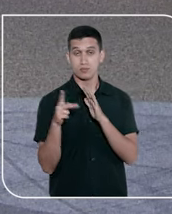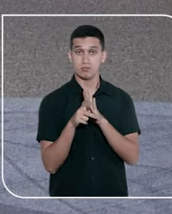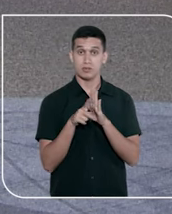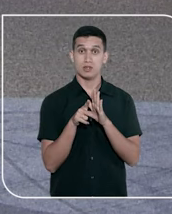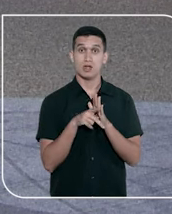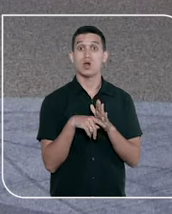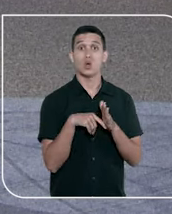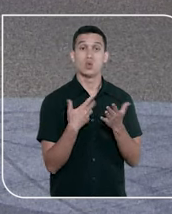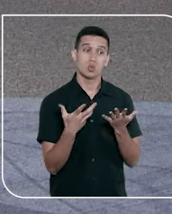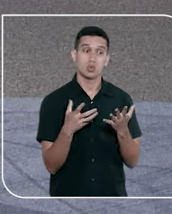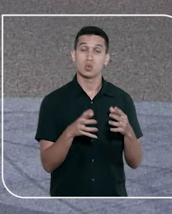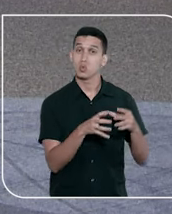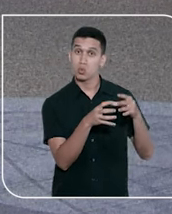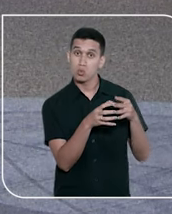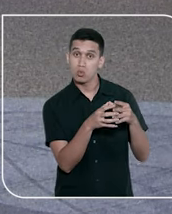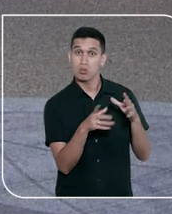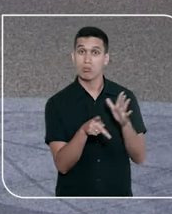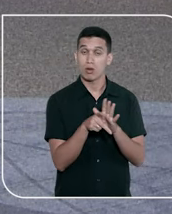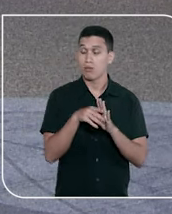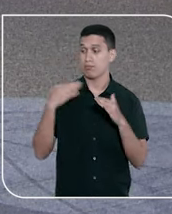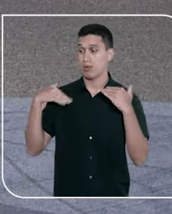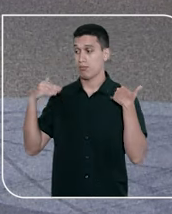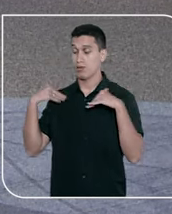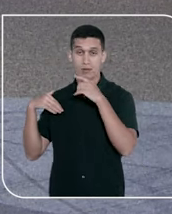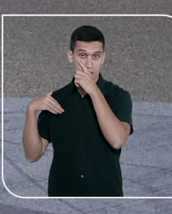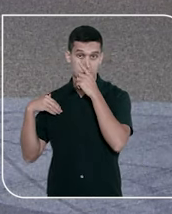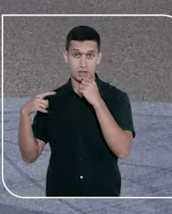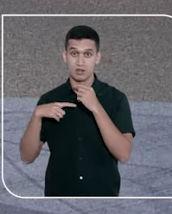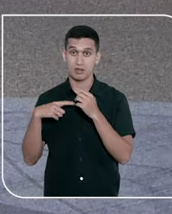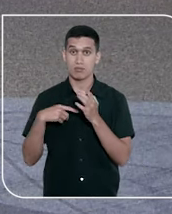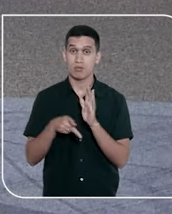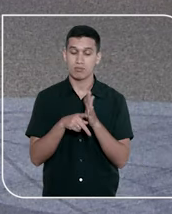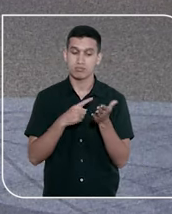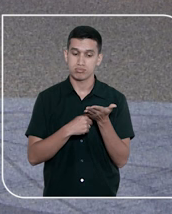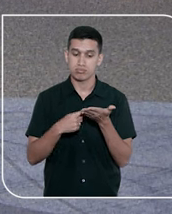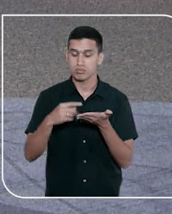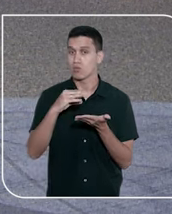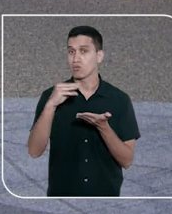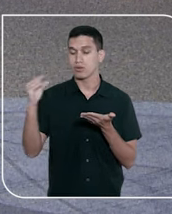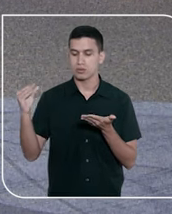turismo sobre os pacotes de viagens? Elas se tornam, de certa forma,